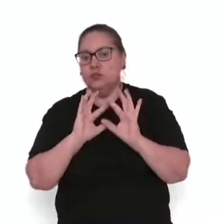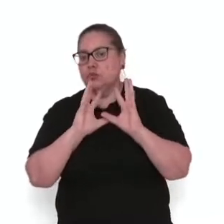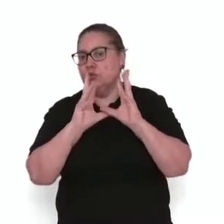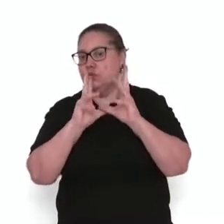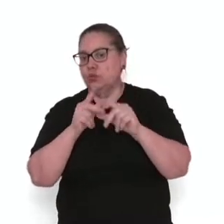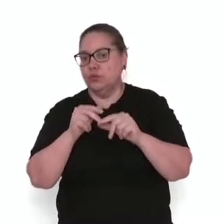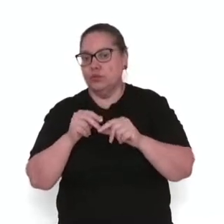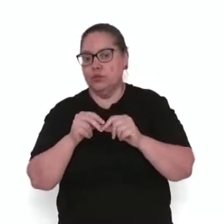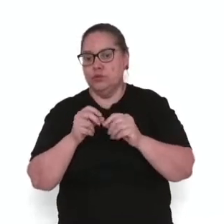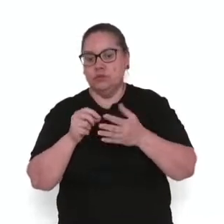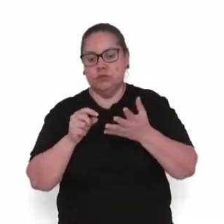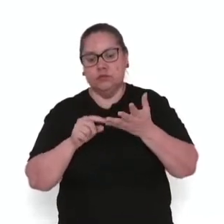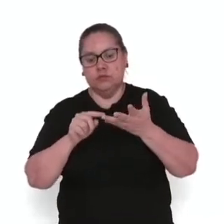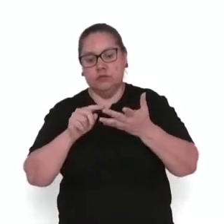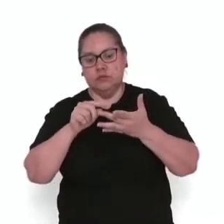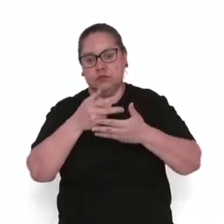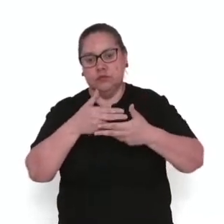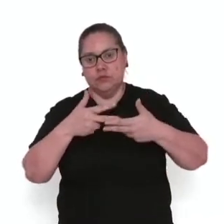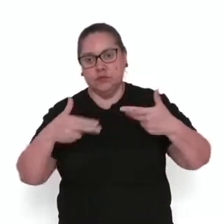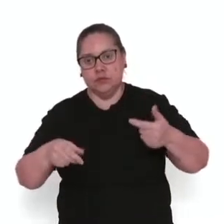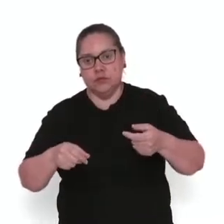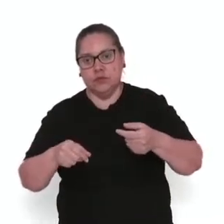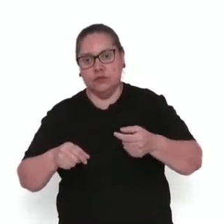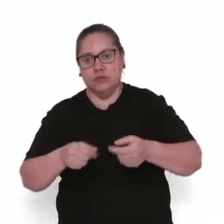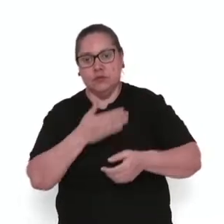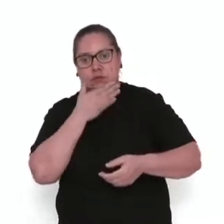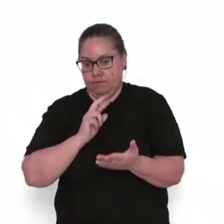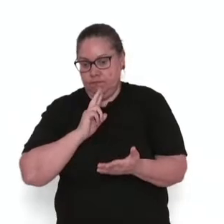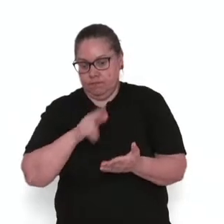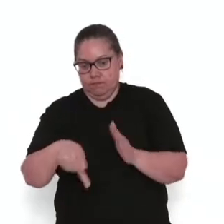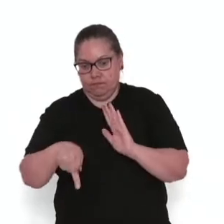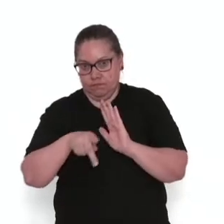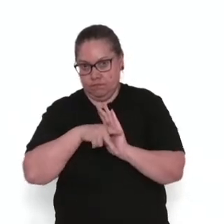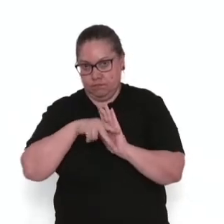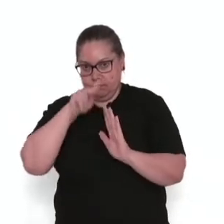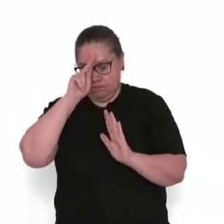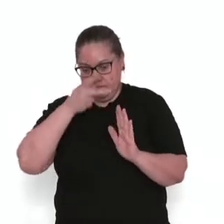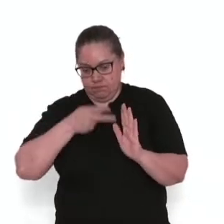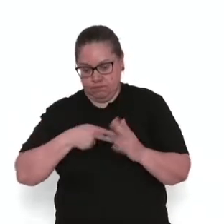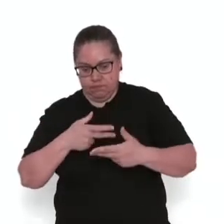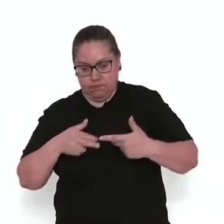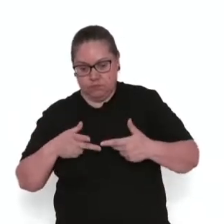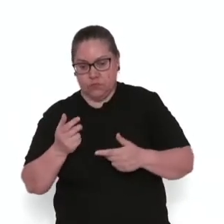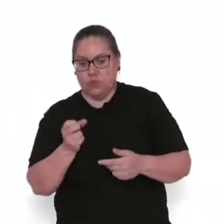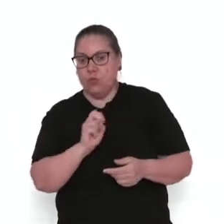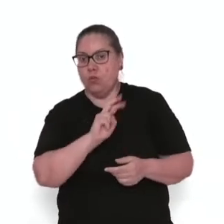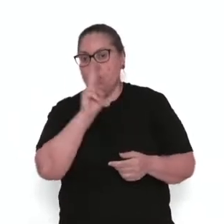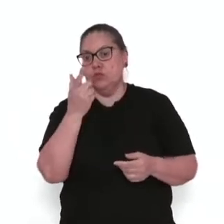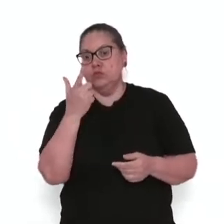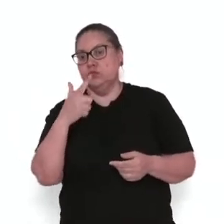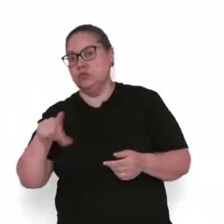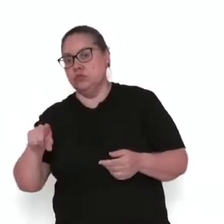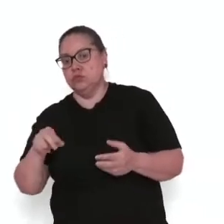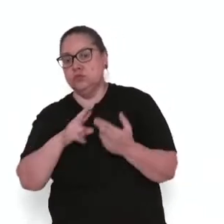tarefas e demandas exigidas de maneira eficaz e produtiva. Se temos compromissos, nós somos